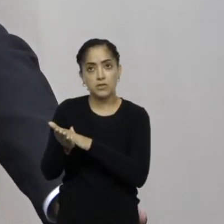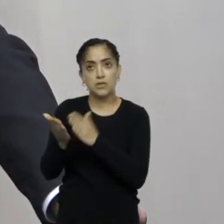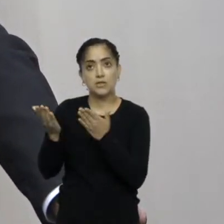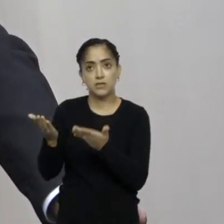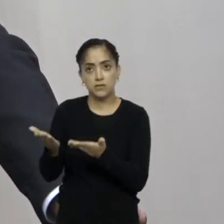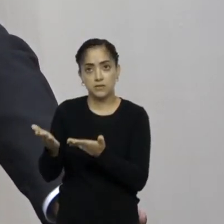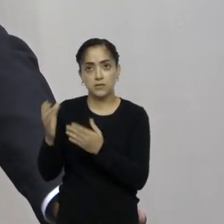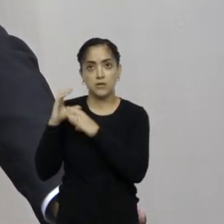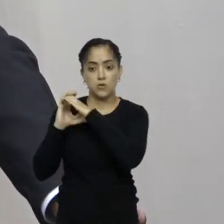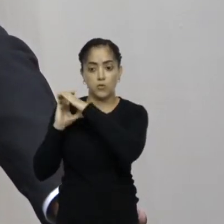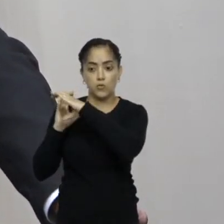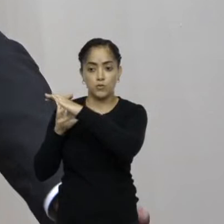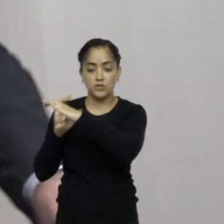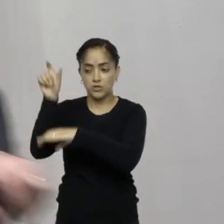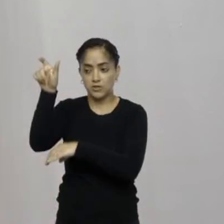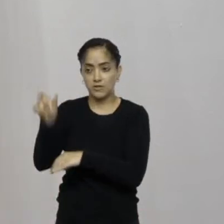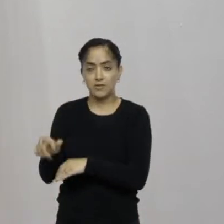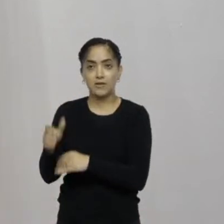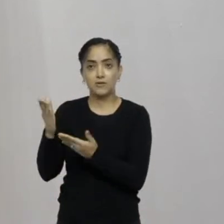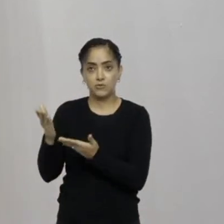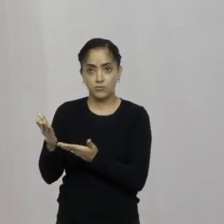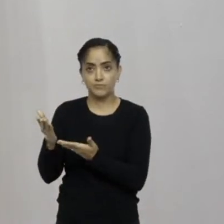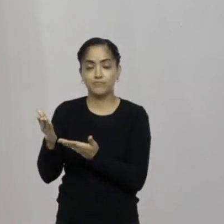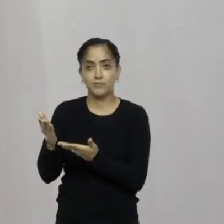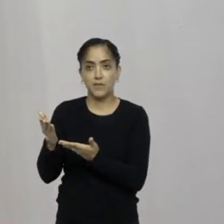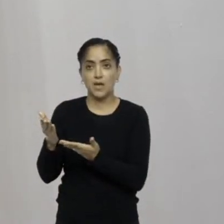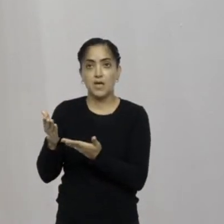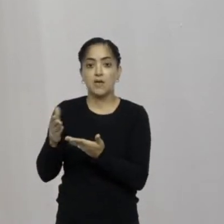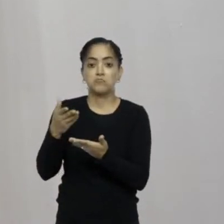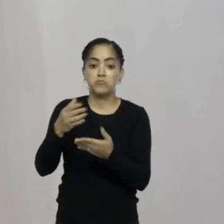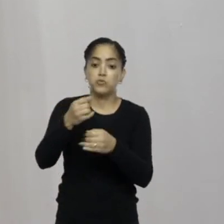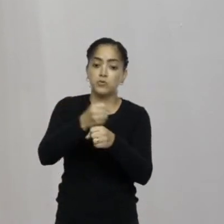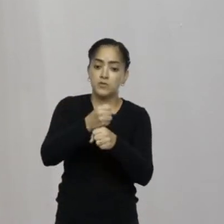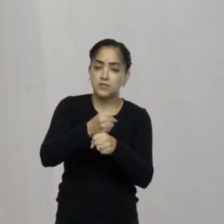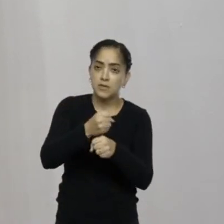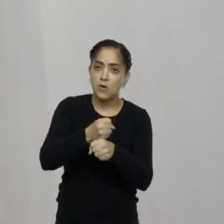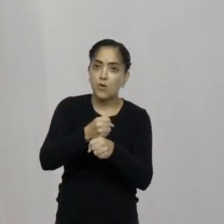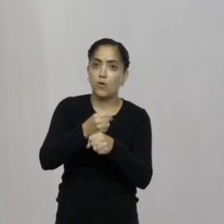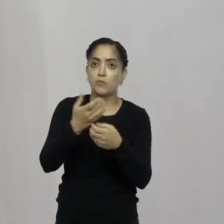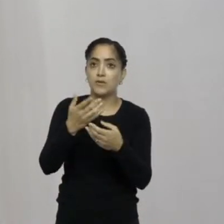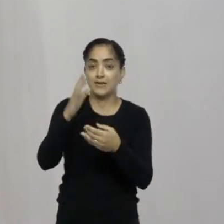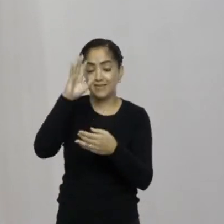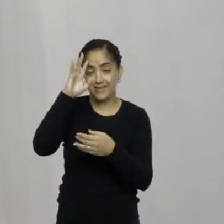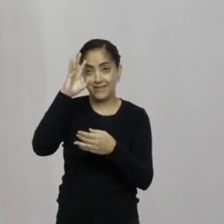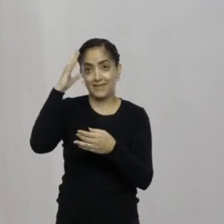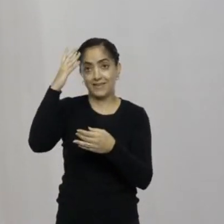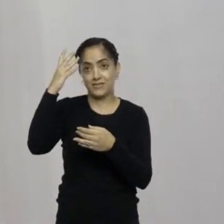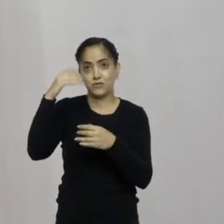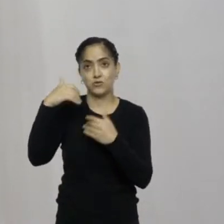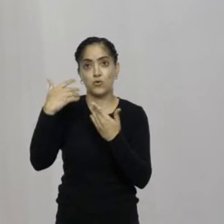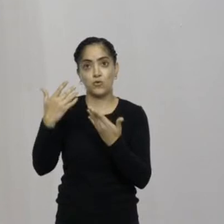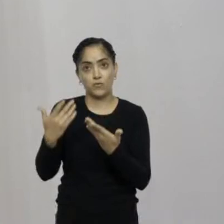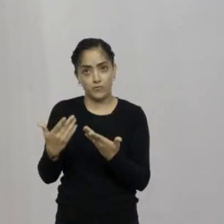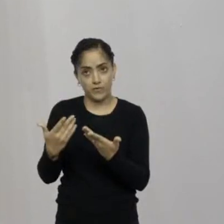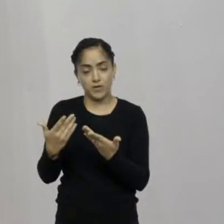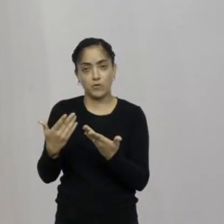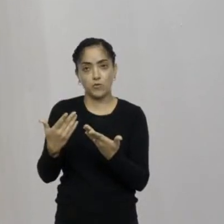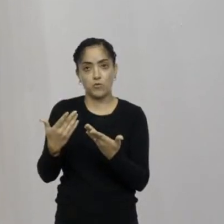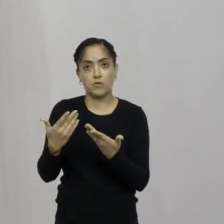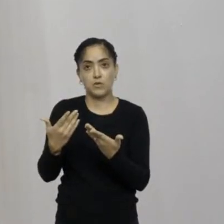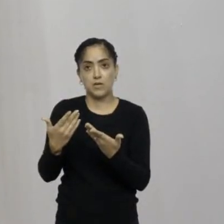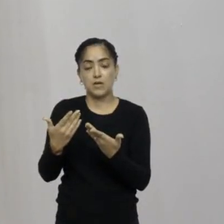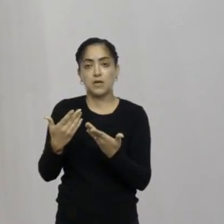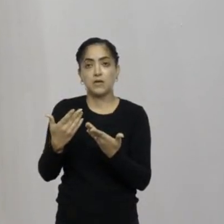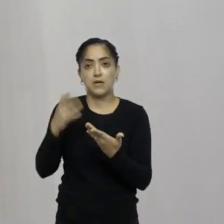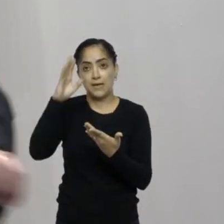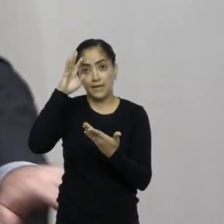elogiei o engenheiro Ronaldo por essa obra, que resolveu, em grande parte,